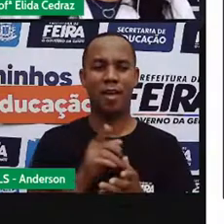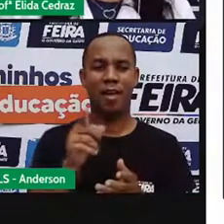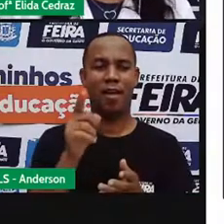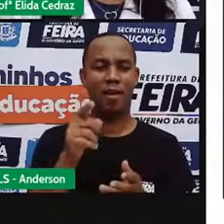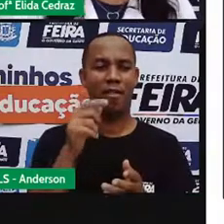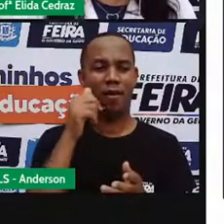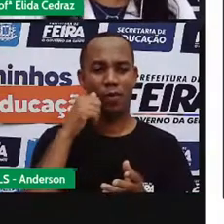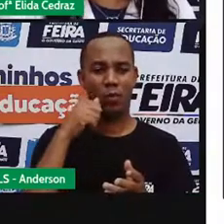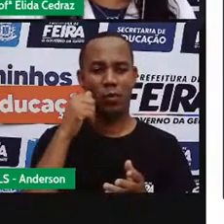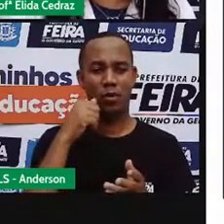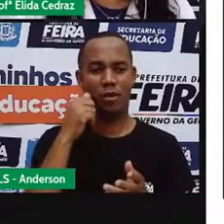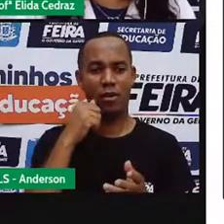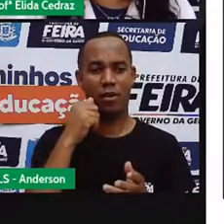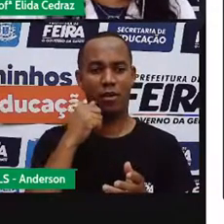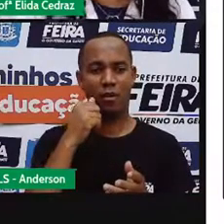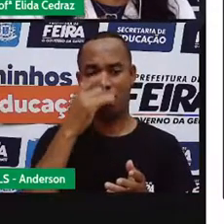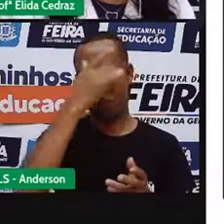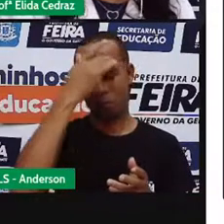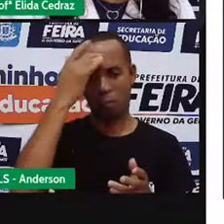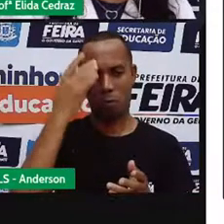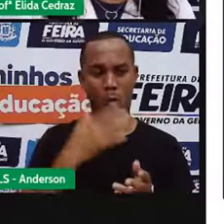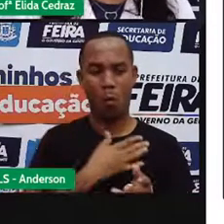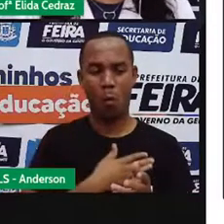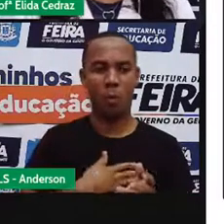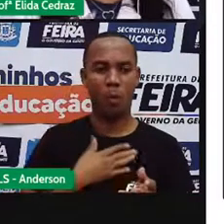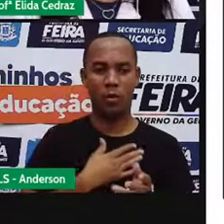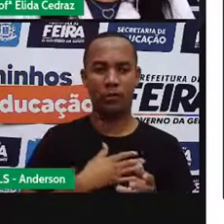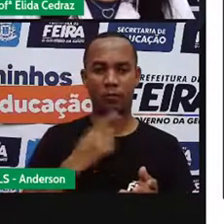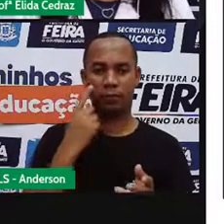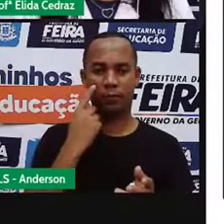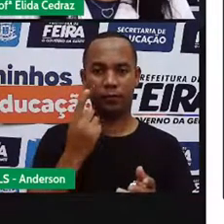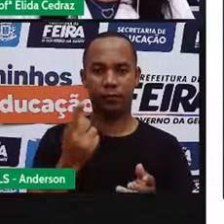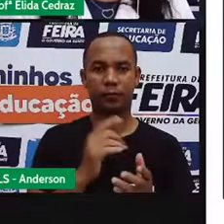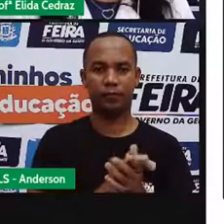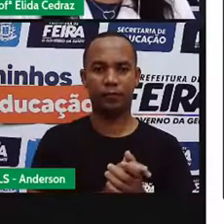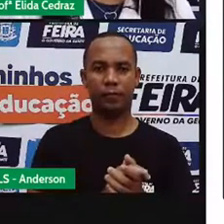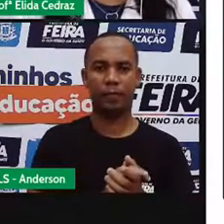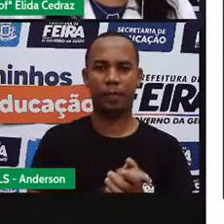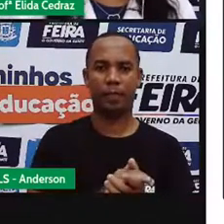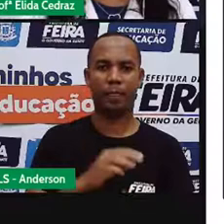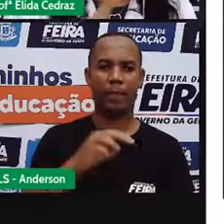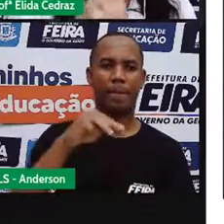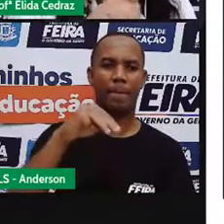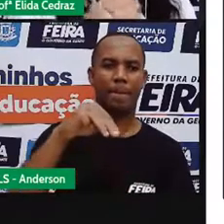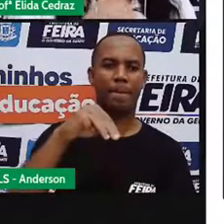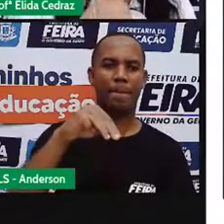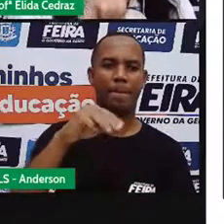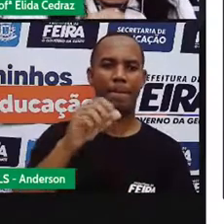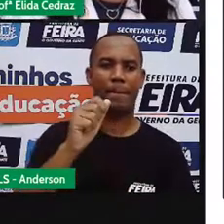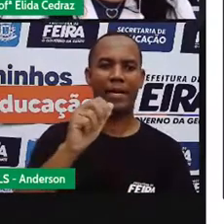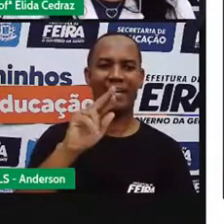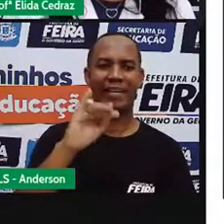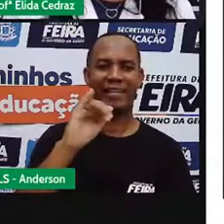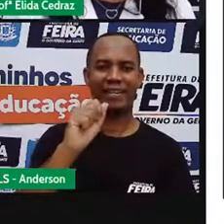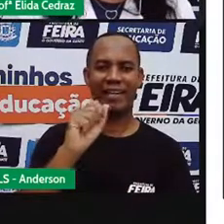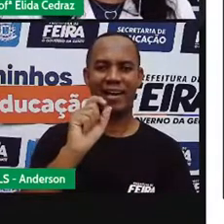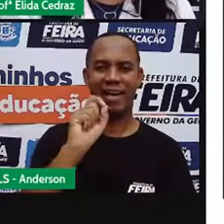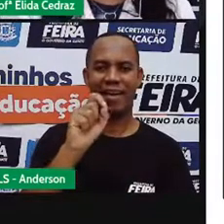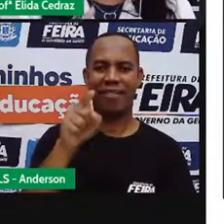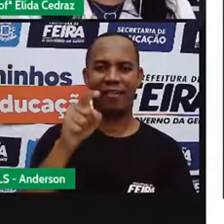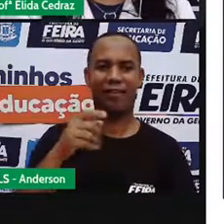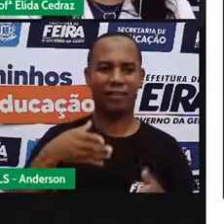para as mulheres e aqui dentro também. Olha só, Maria Quitéria nasceu em